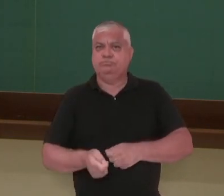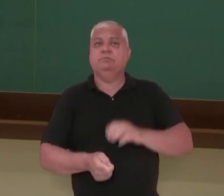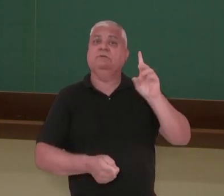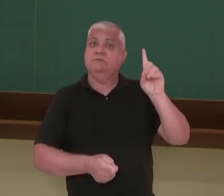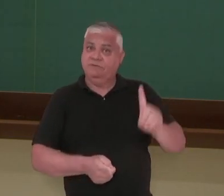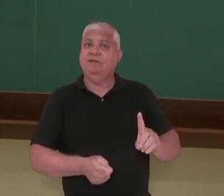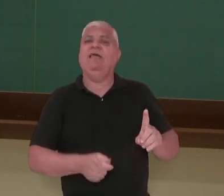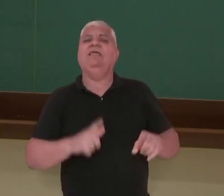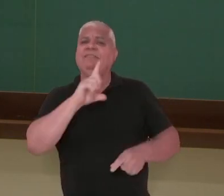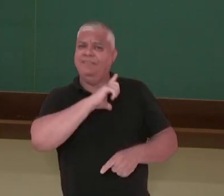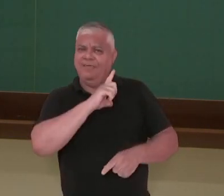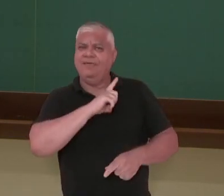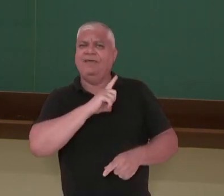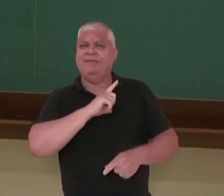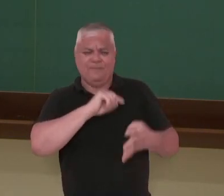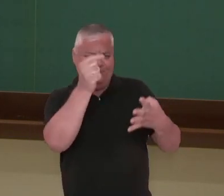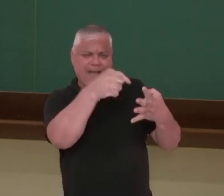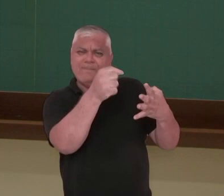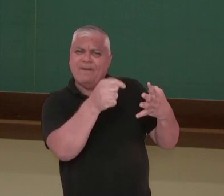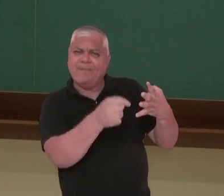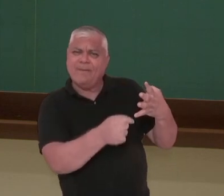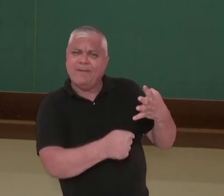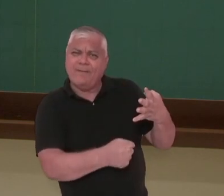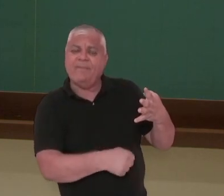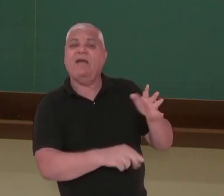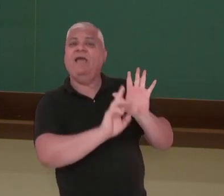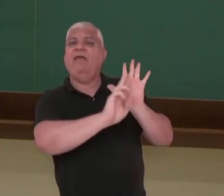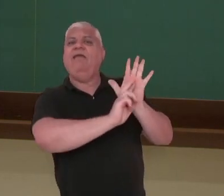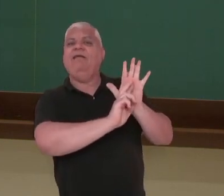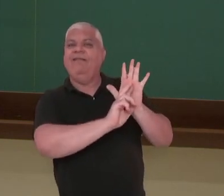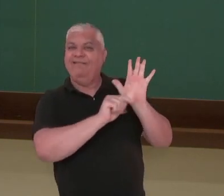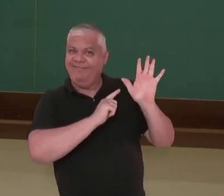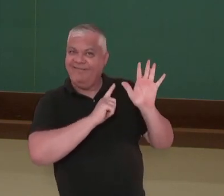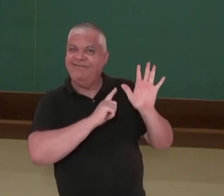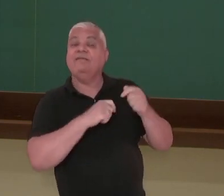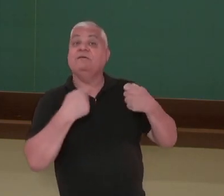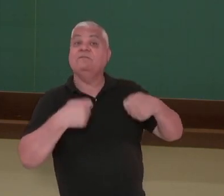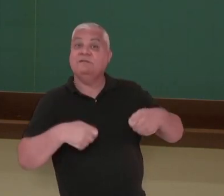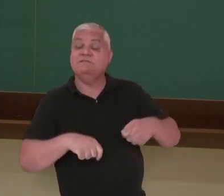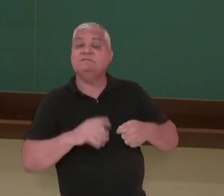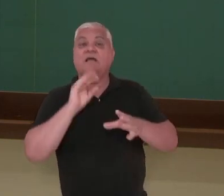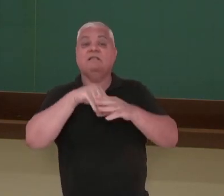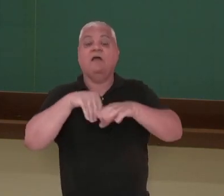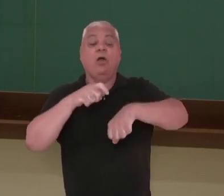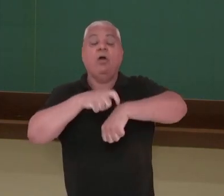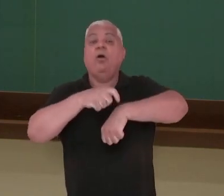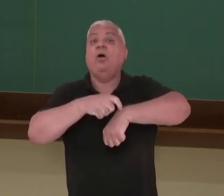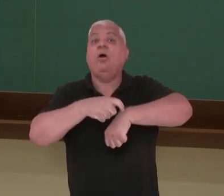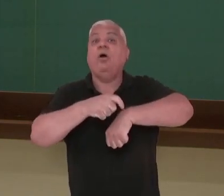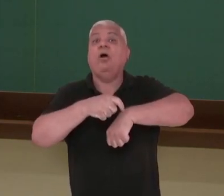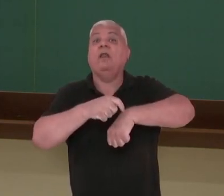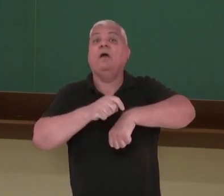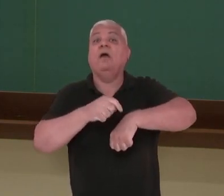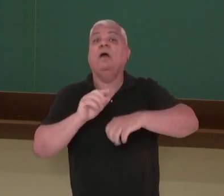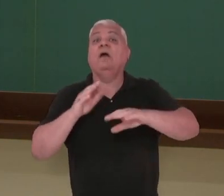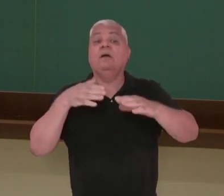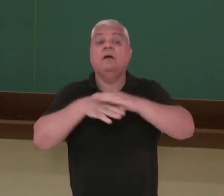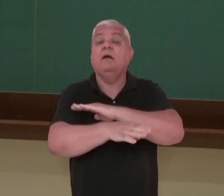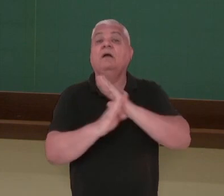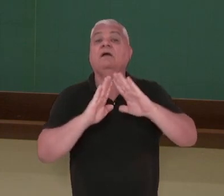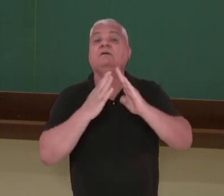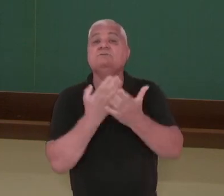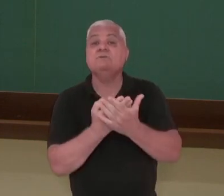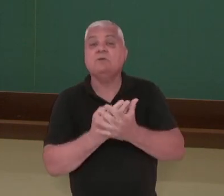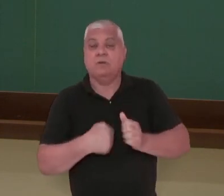Tá? Então veja que todo mundo tem regras ali. Por exemplo, o professor tem a regra. Ele tem que estar no colégio em tal horário, em tal dia. Ele tem que dar a